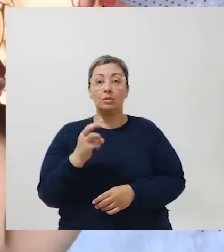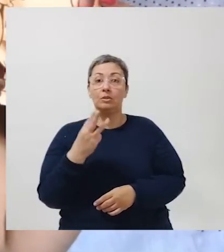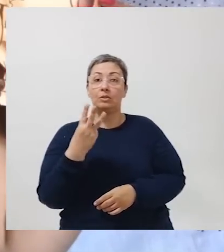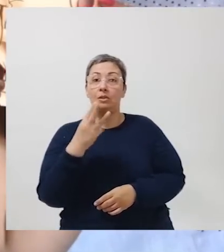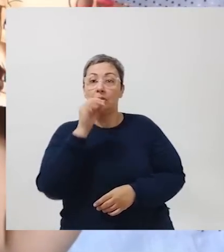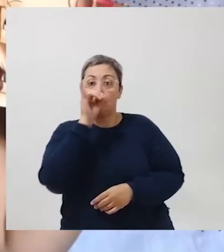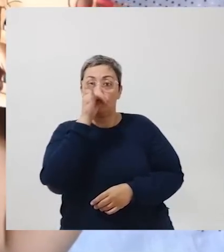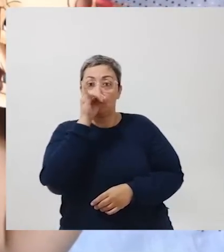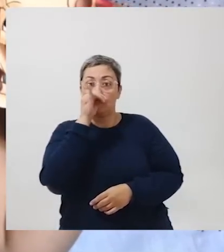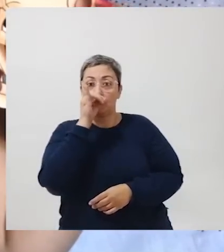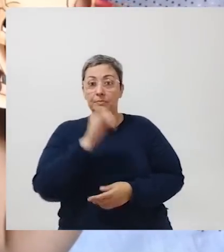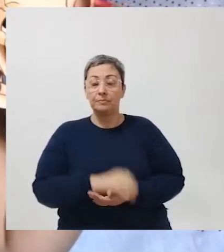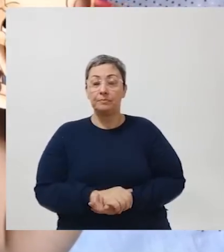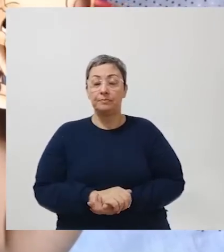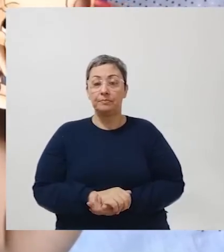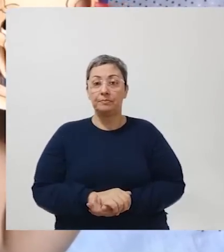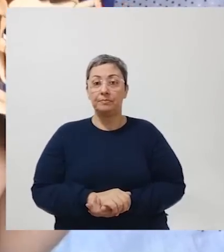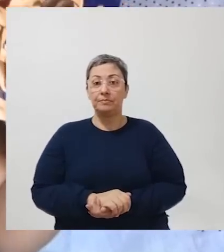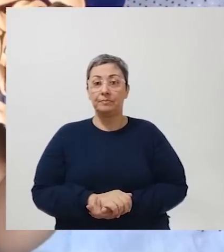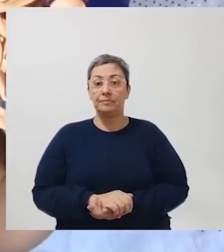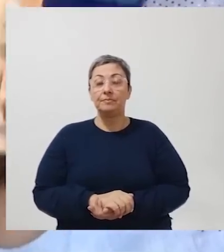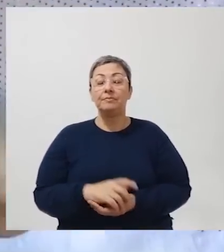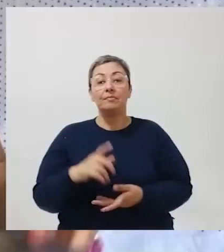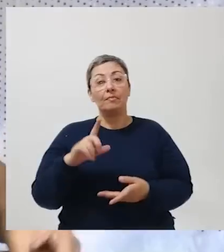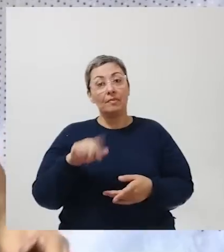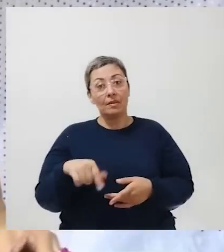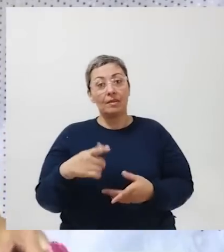dos 3 porquinhos.